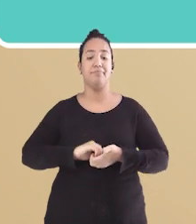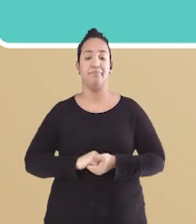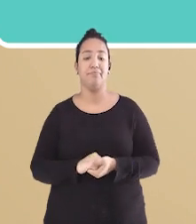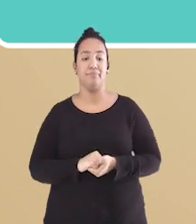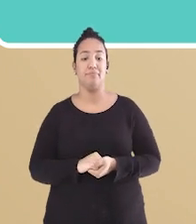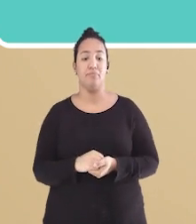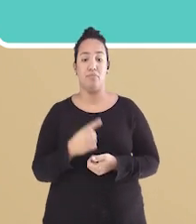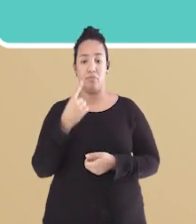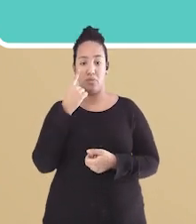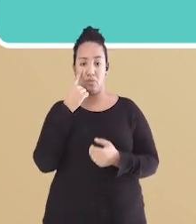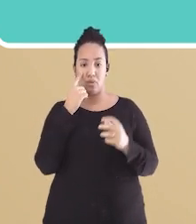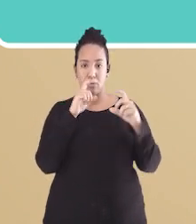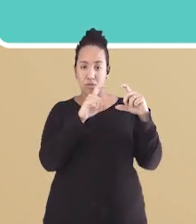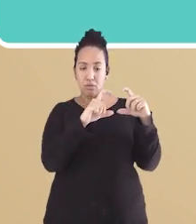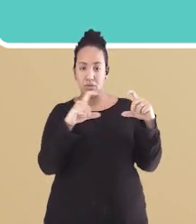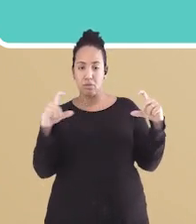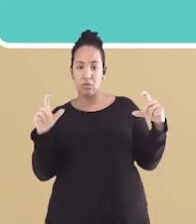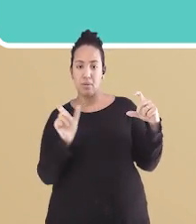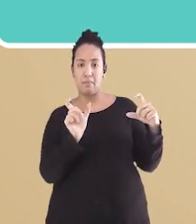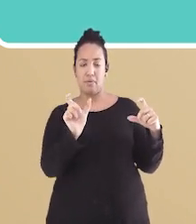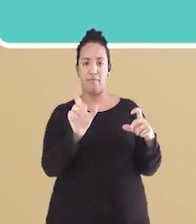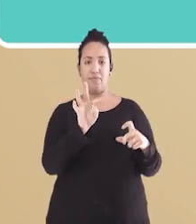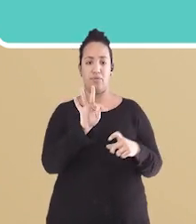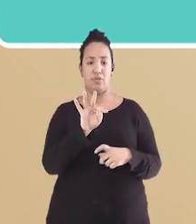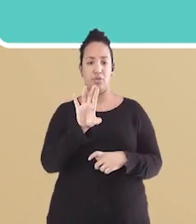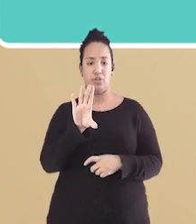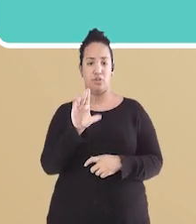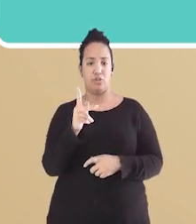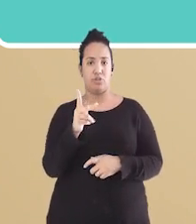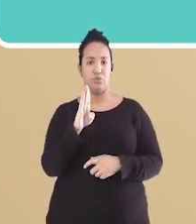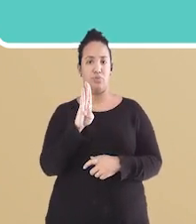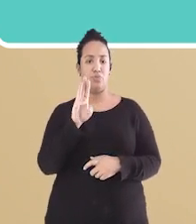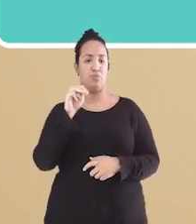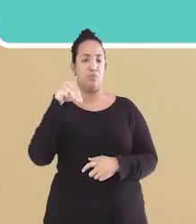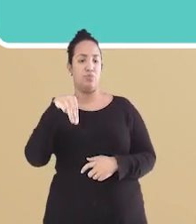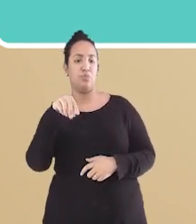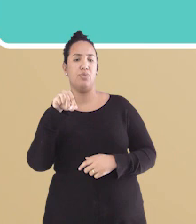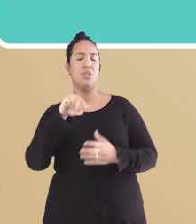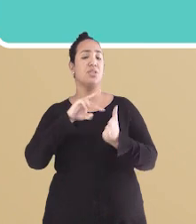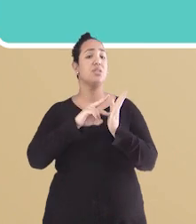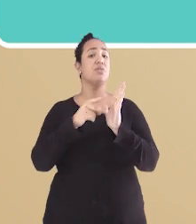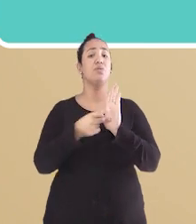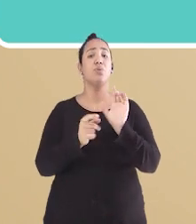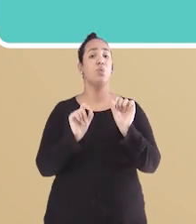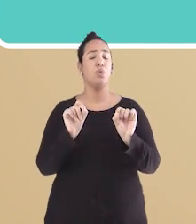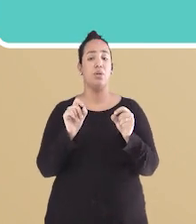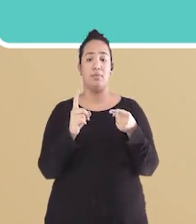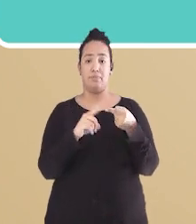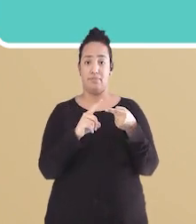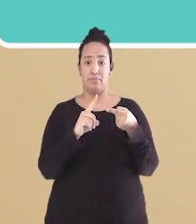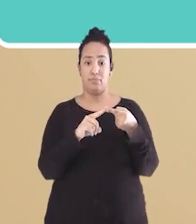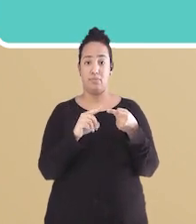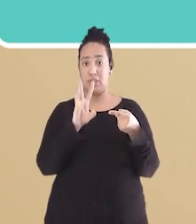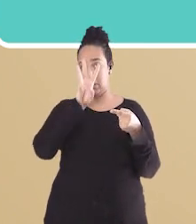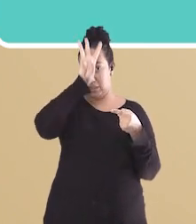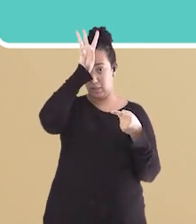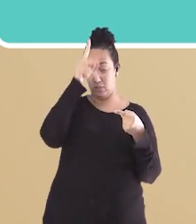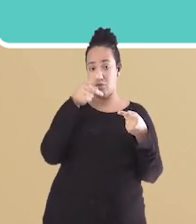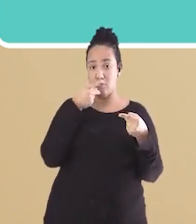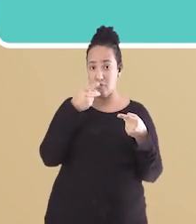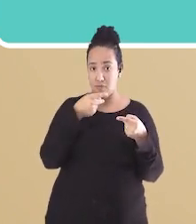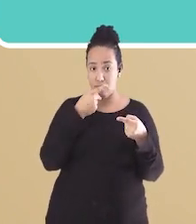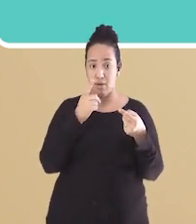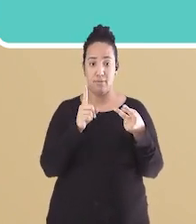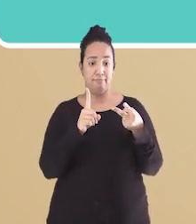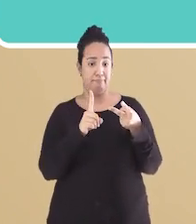segundo quadrinho aparece a palavra tibum. Essa palavra é: letra A, a fala de